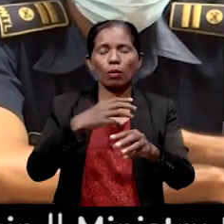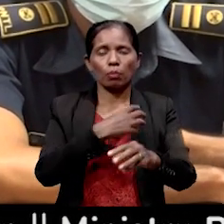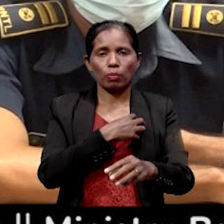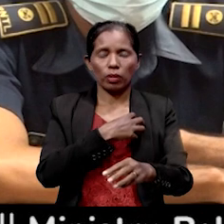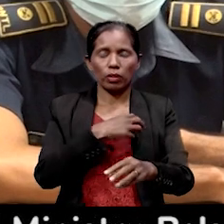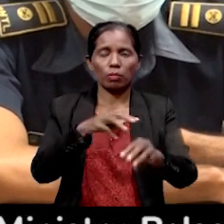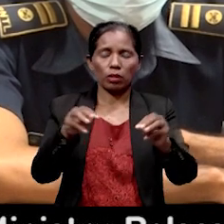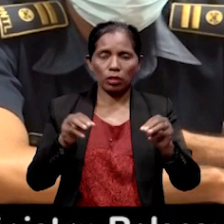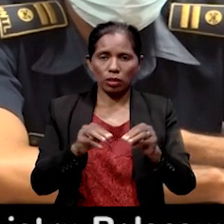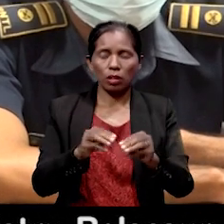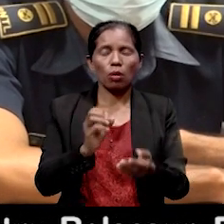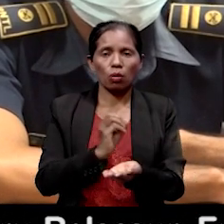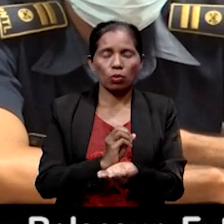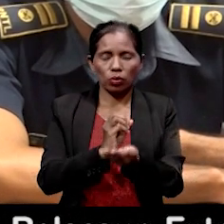processo de